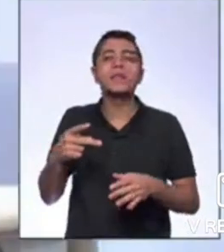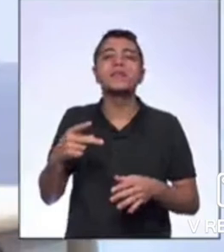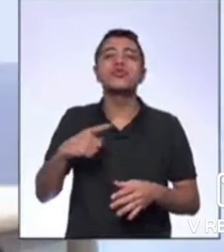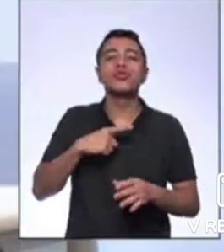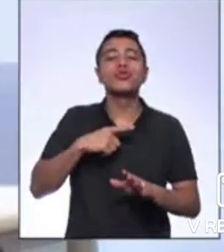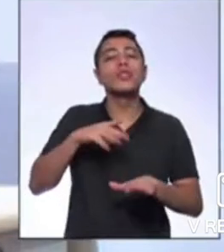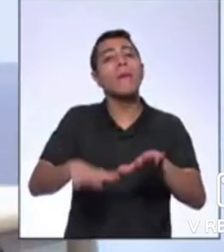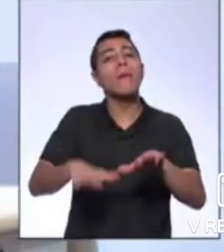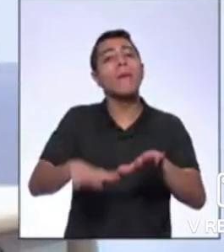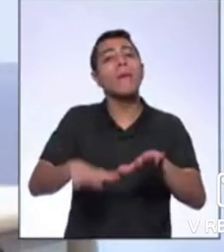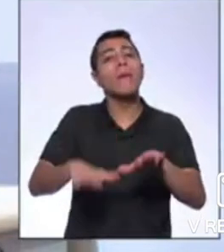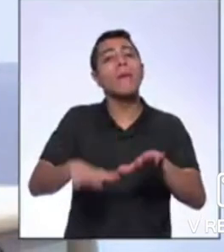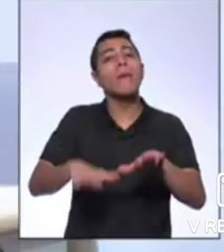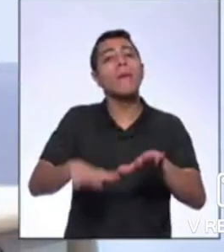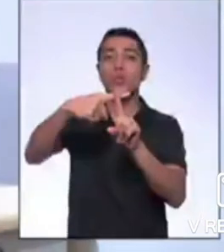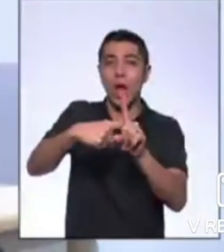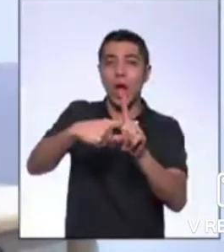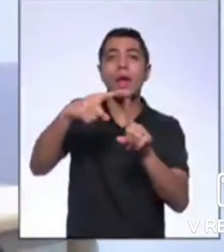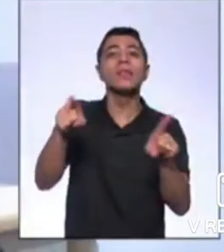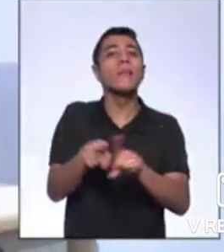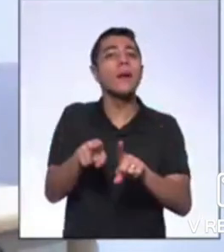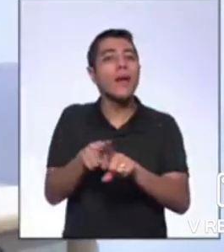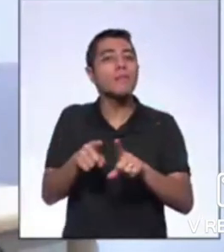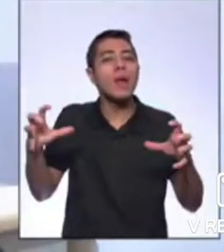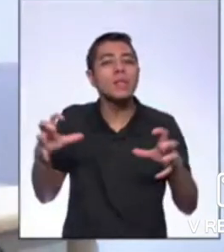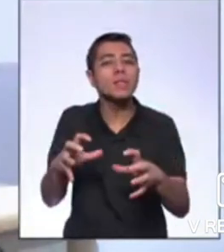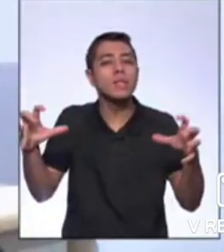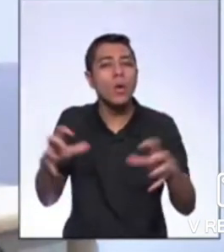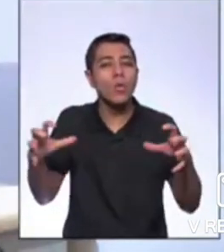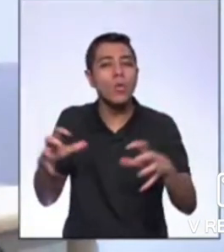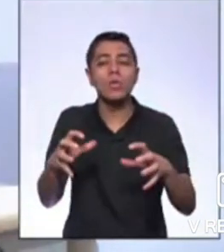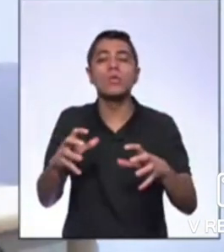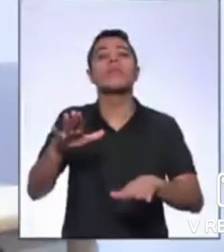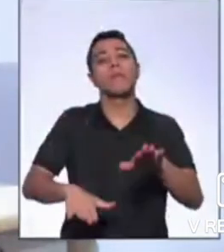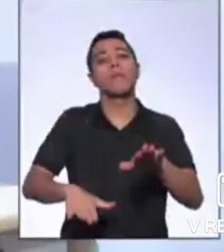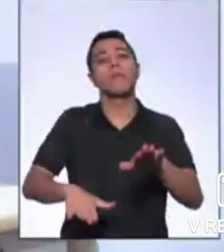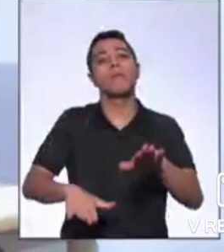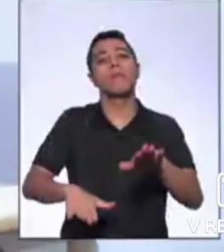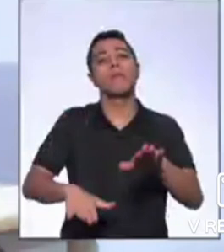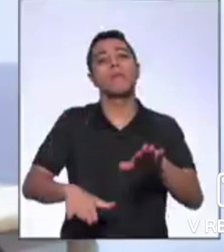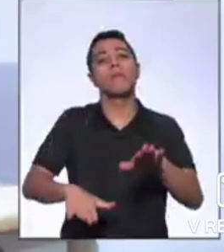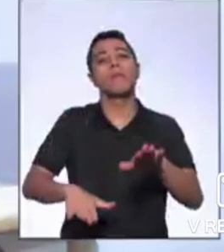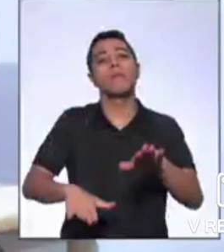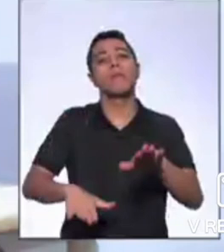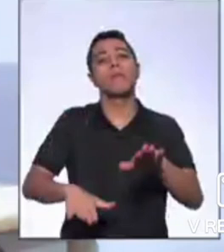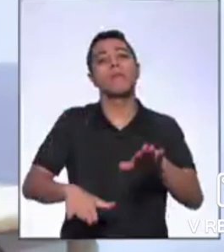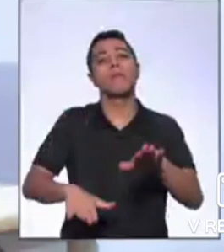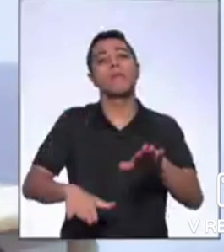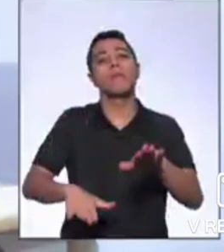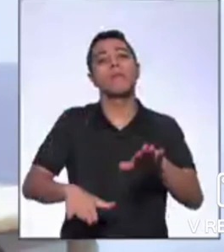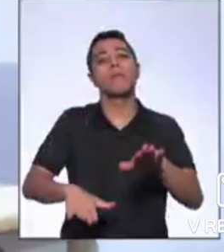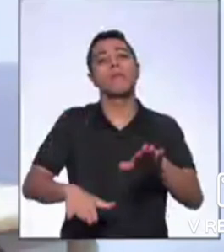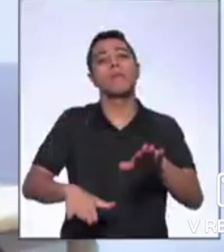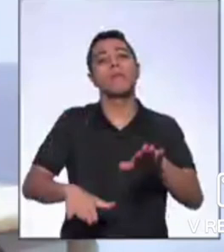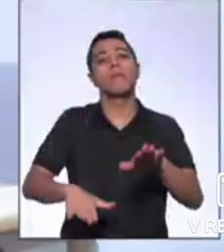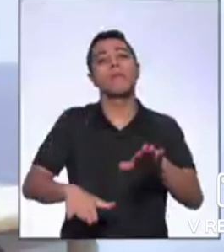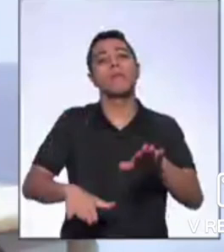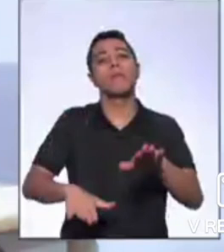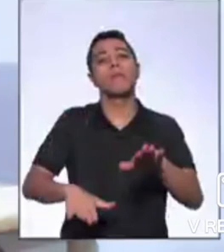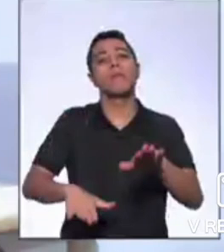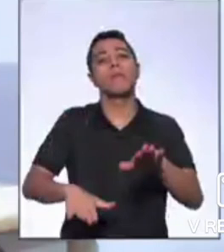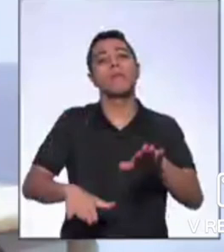cada solução, né? Quando eu tenho um soluto dissolvido num solvente, dessa solução, ela vai ter um ponto de solubilidade que